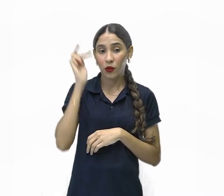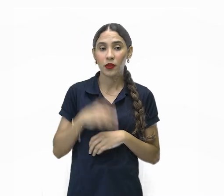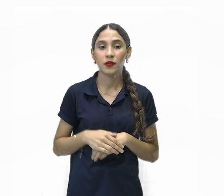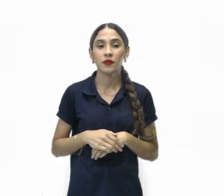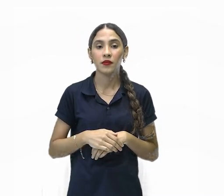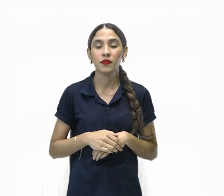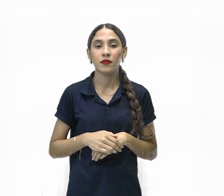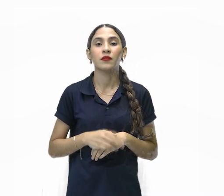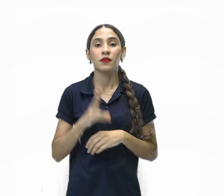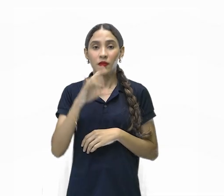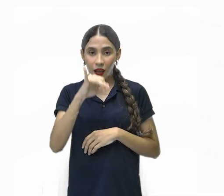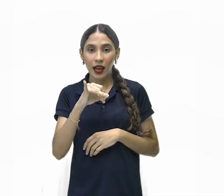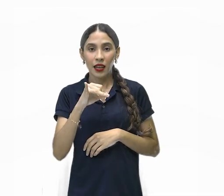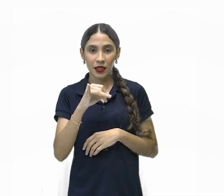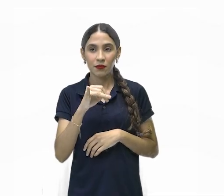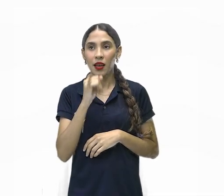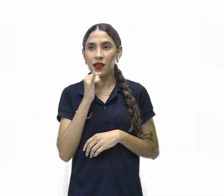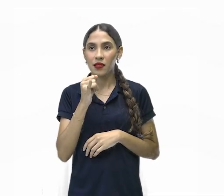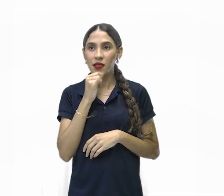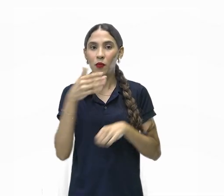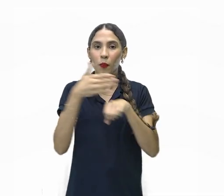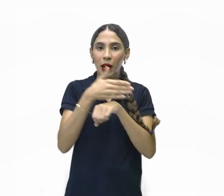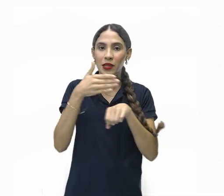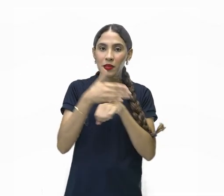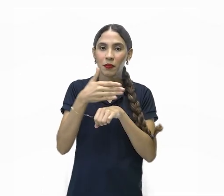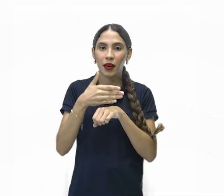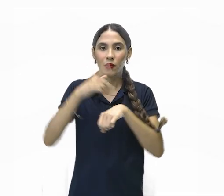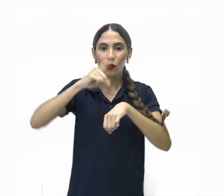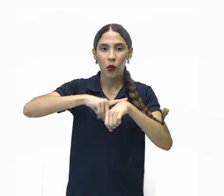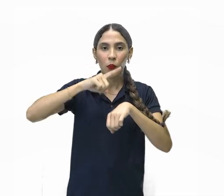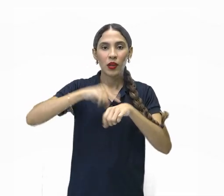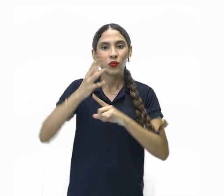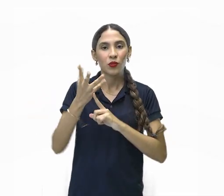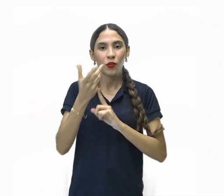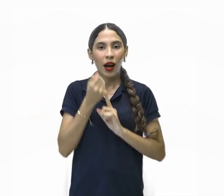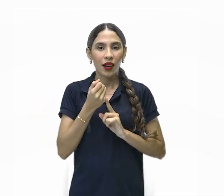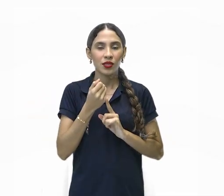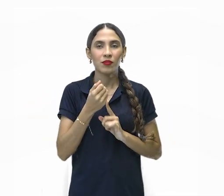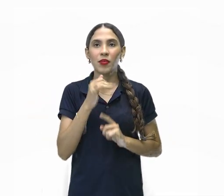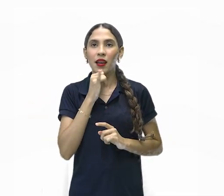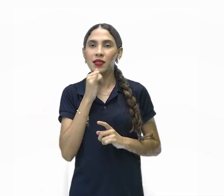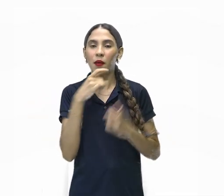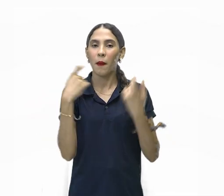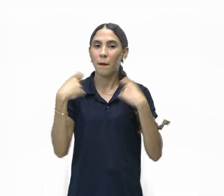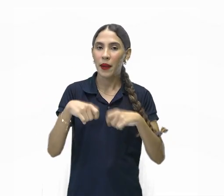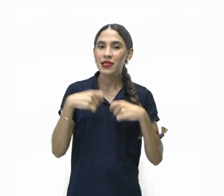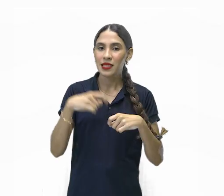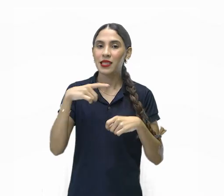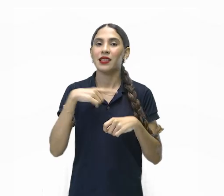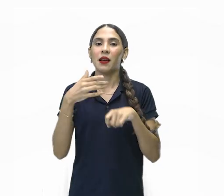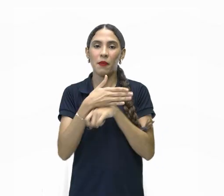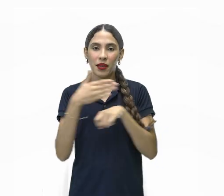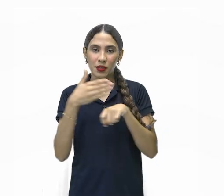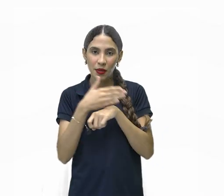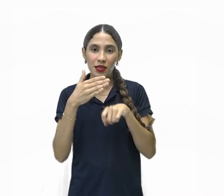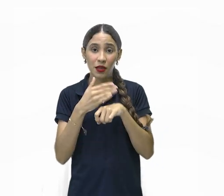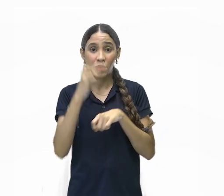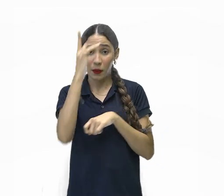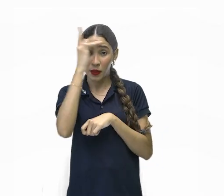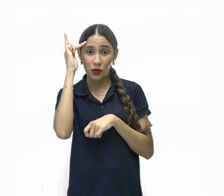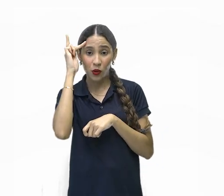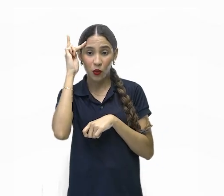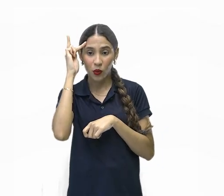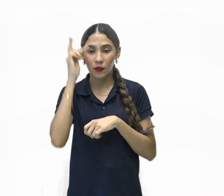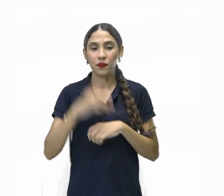espectador ele interfere na obra. Então, é aquela em que precisa ter a participação do